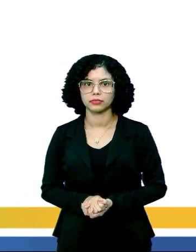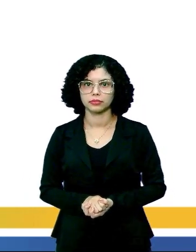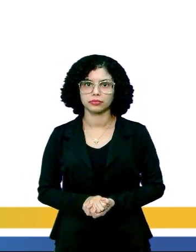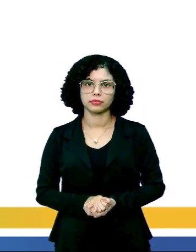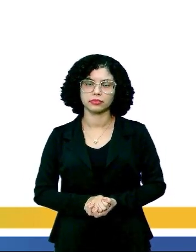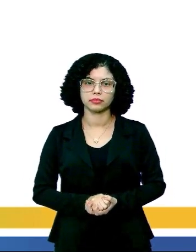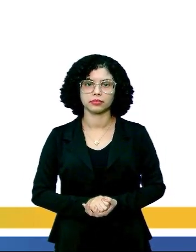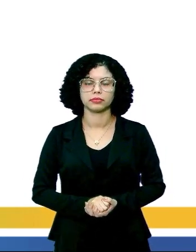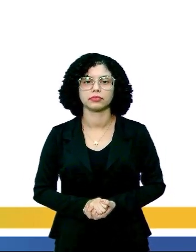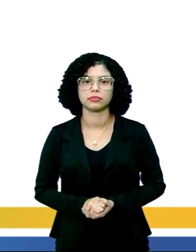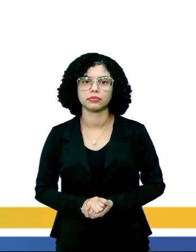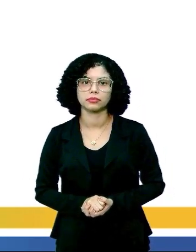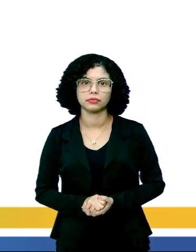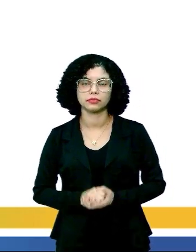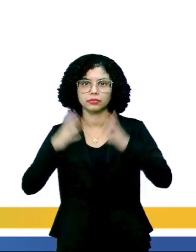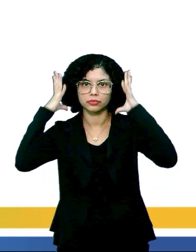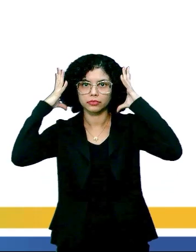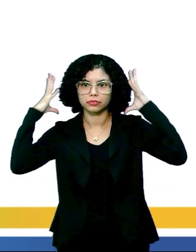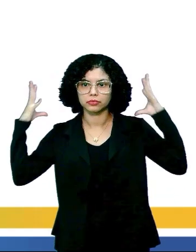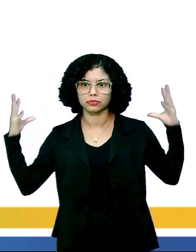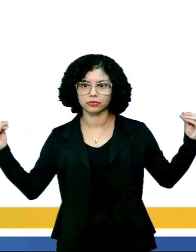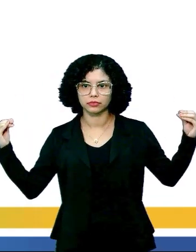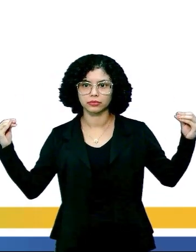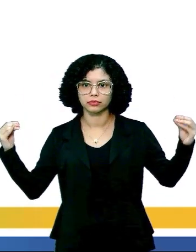The Netherlands, Holanda.